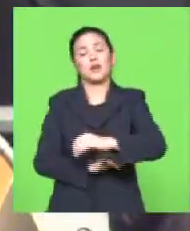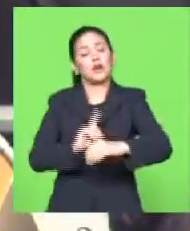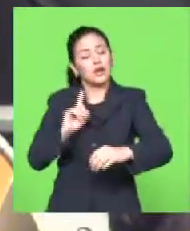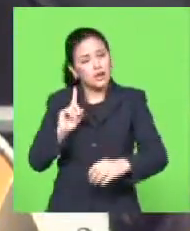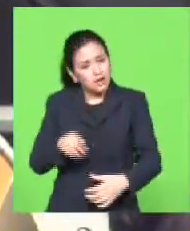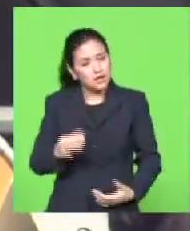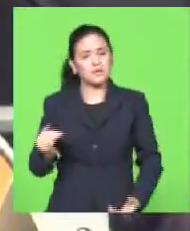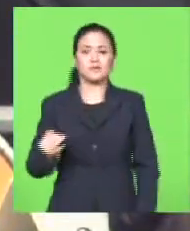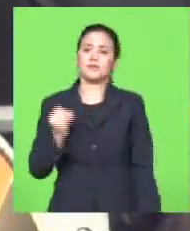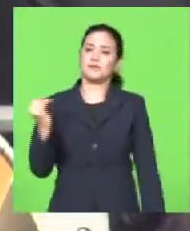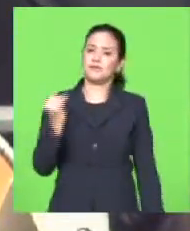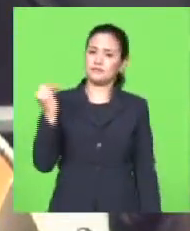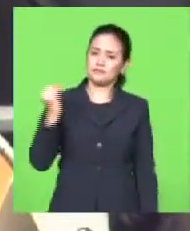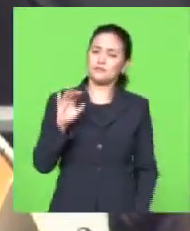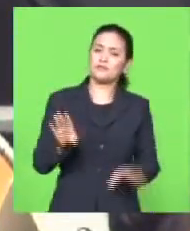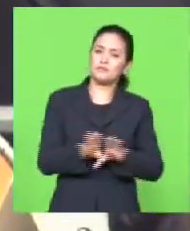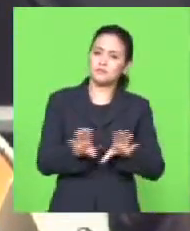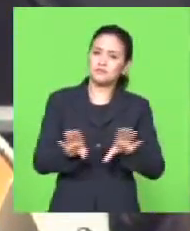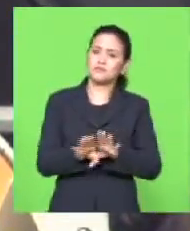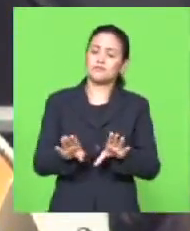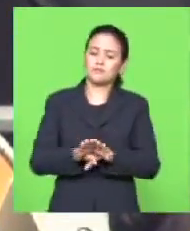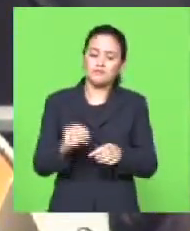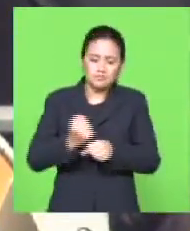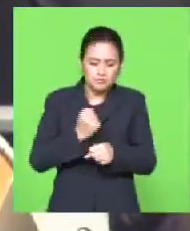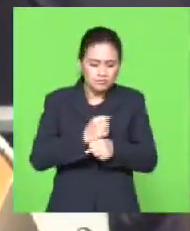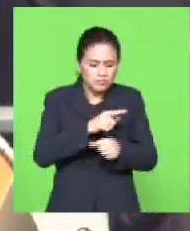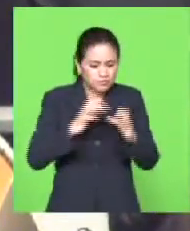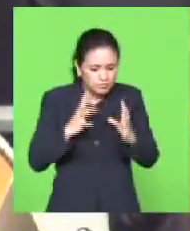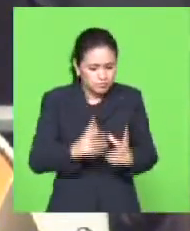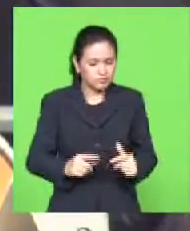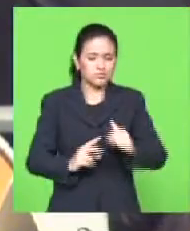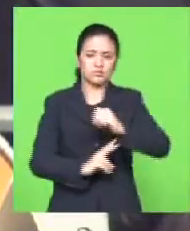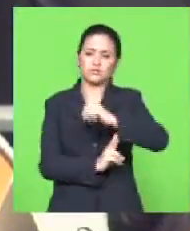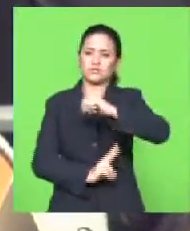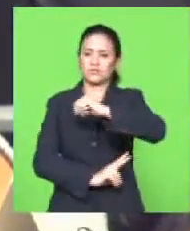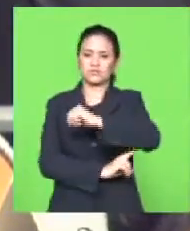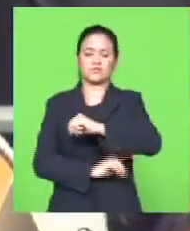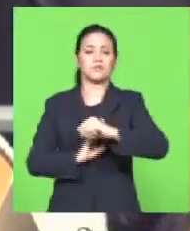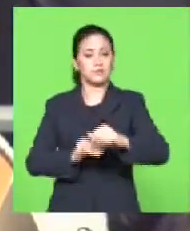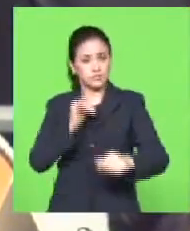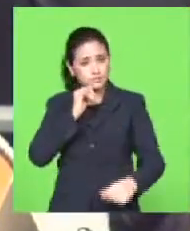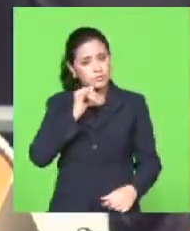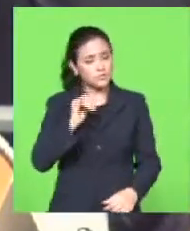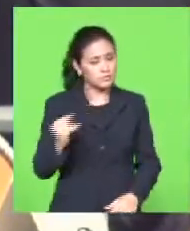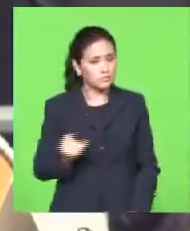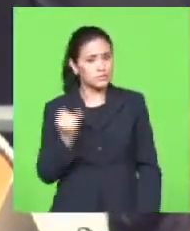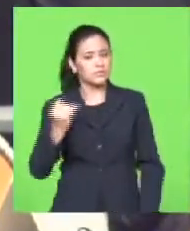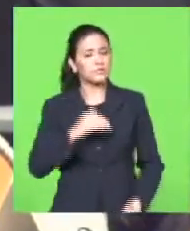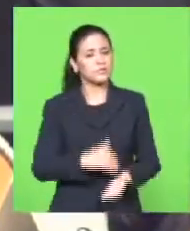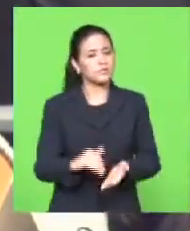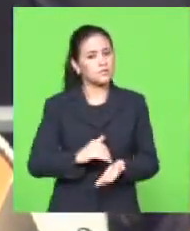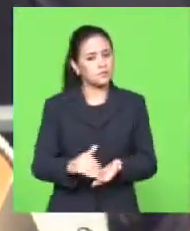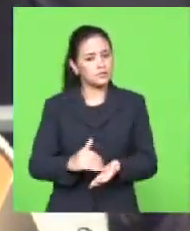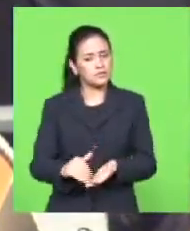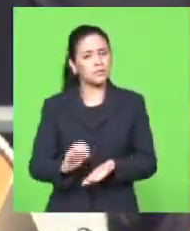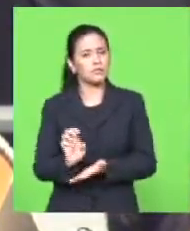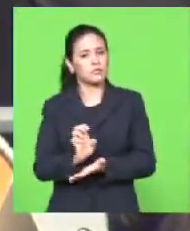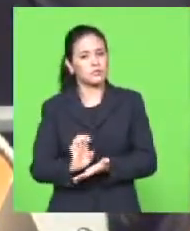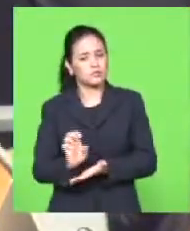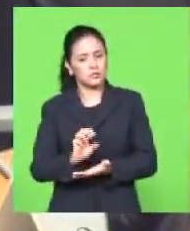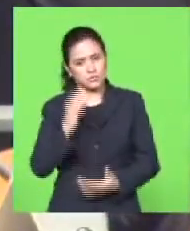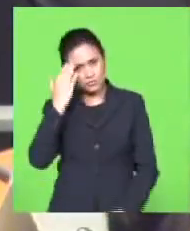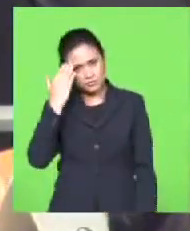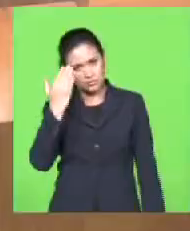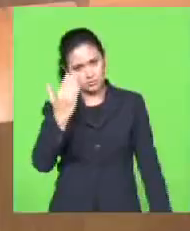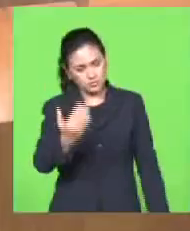que é uma informação importante para o secretário Cleito Noleto. Tá certo, deputado? Muito obrigado. Muito bem, muito obrigado,